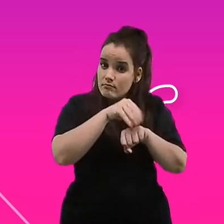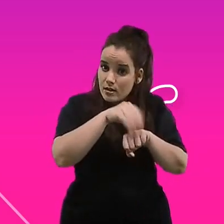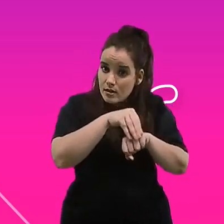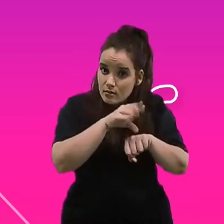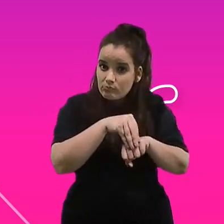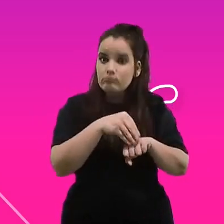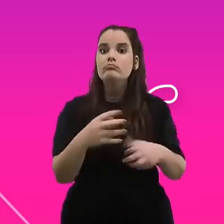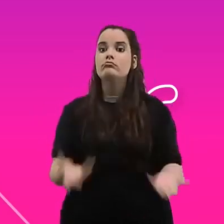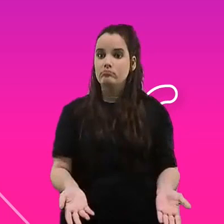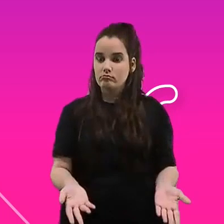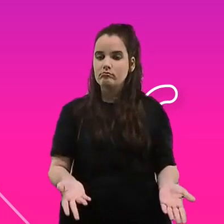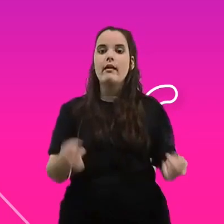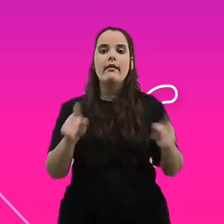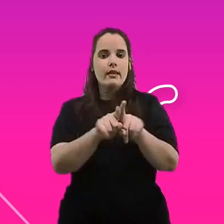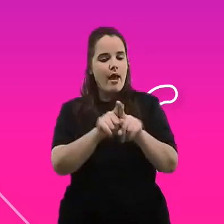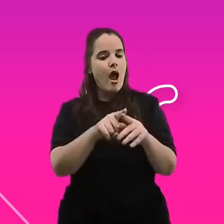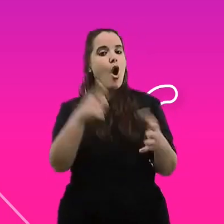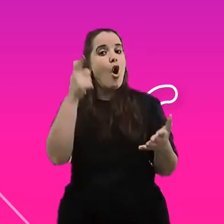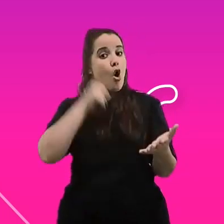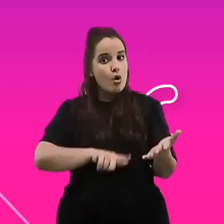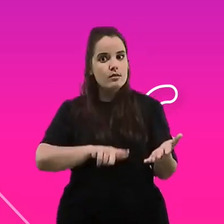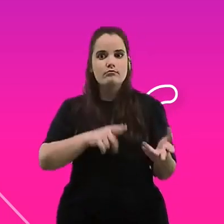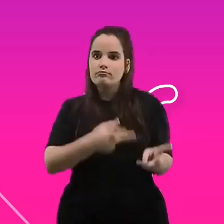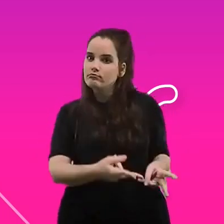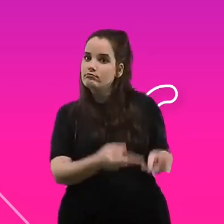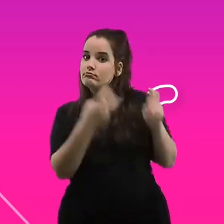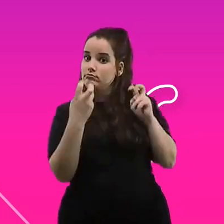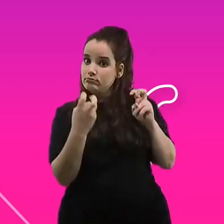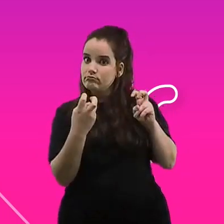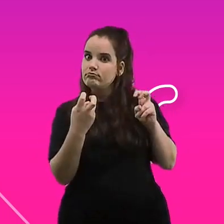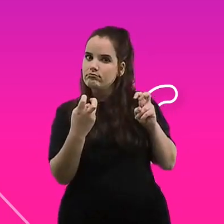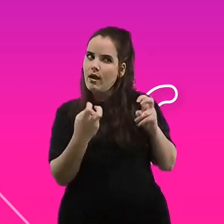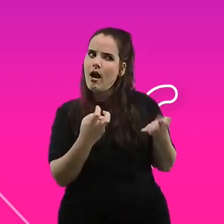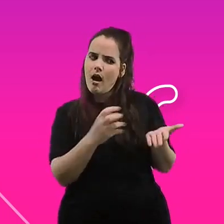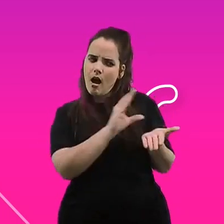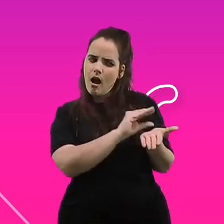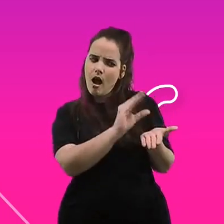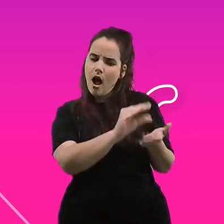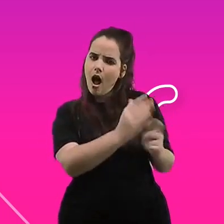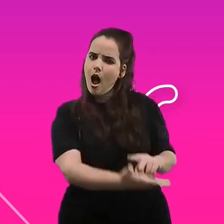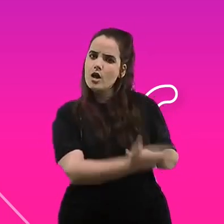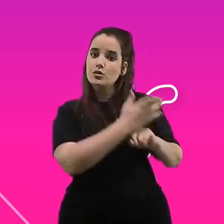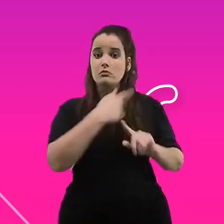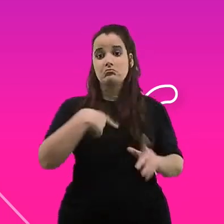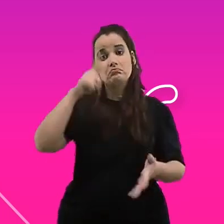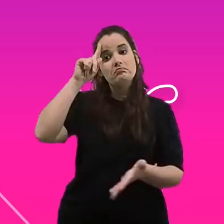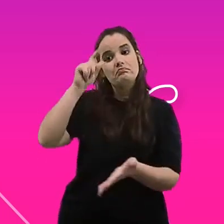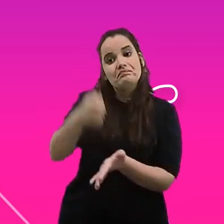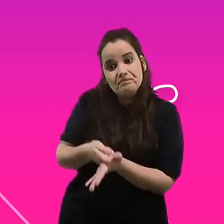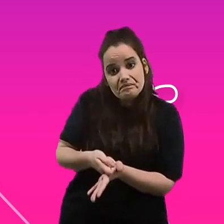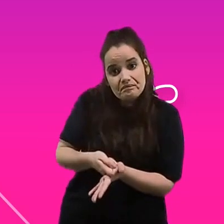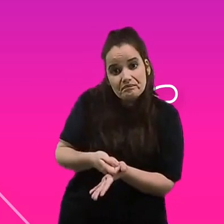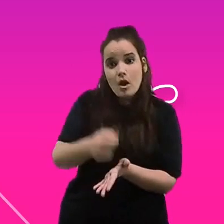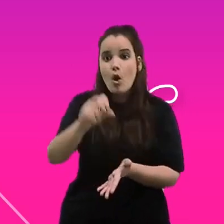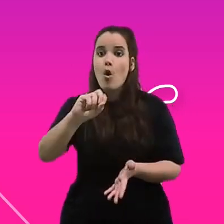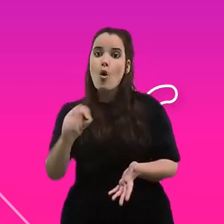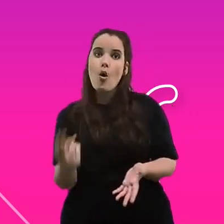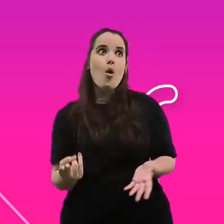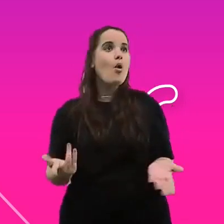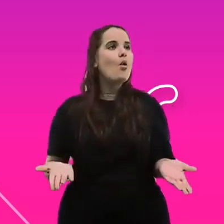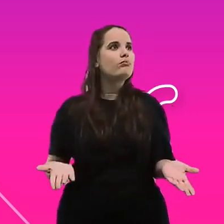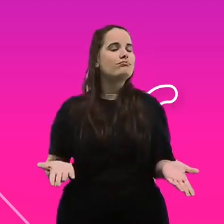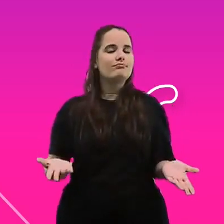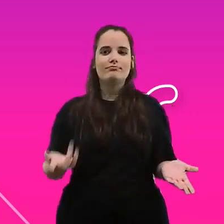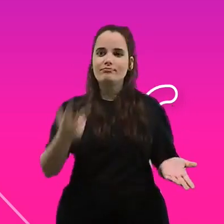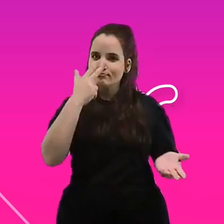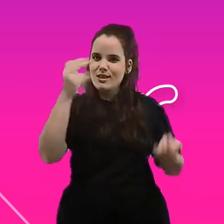um resultado positivo no sentido de embasar uma decisão, ou, né, nos mantermos mais informados como indivíduos, ou